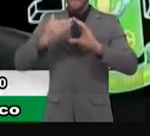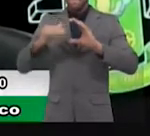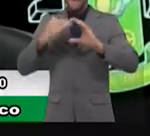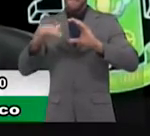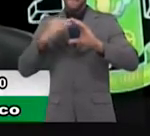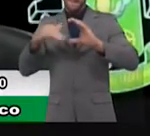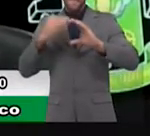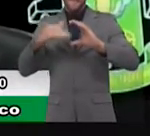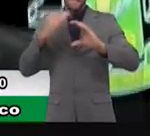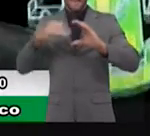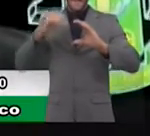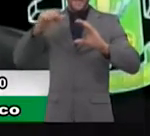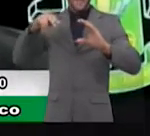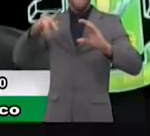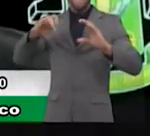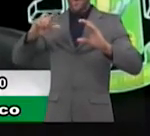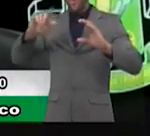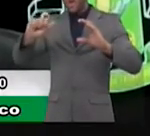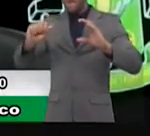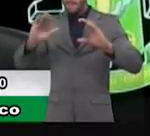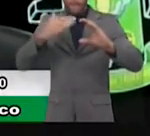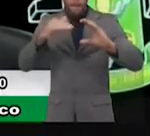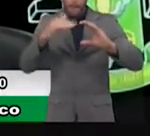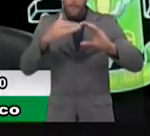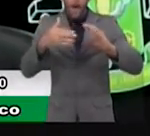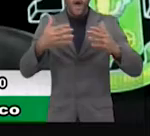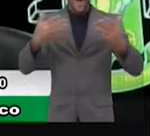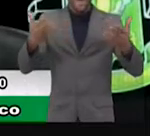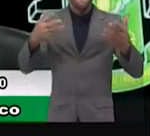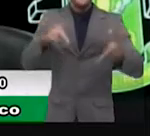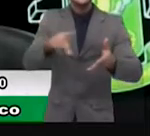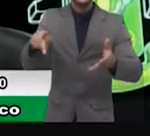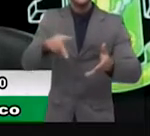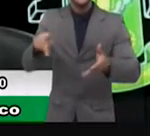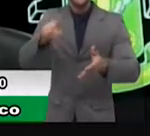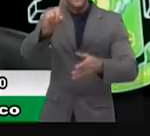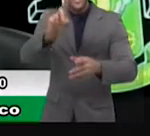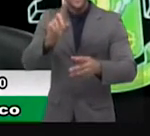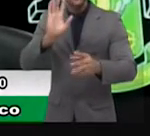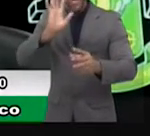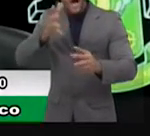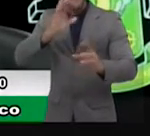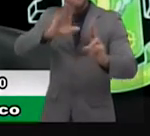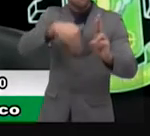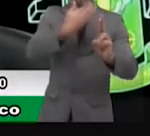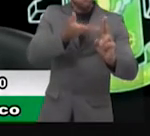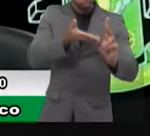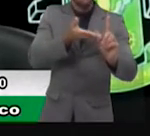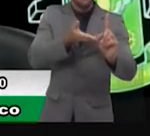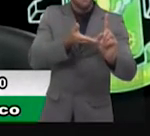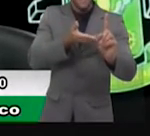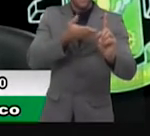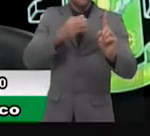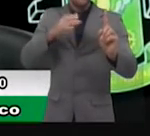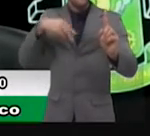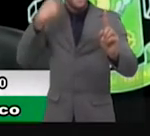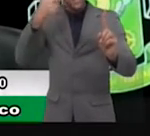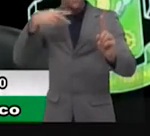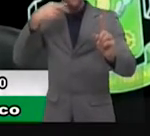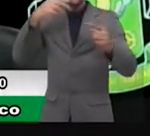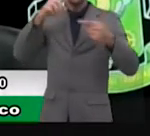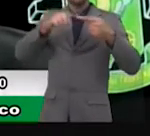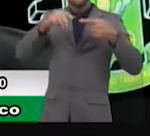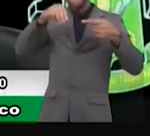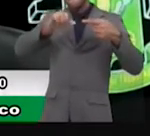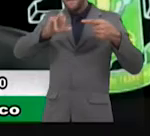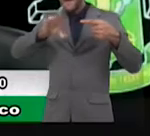umas 50 mensagens aqui da vereadora Ana Paula, falando assim: presidente, você cuidou da homenagem aos vereadores, que era o Mário Luiz, com